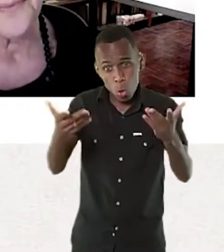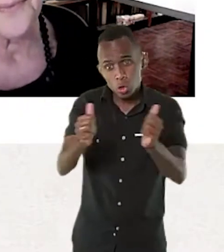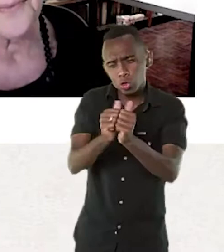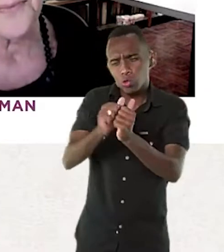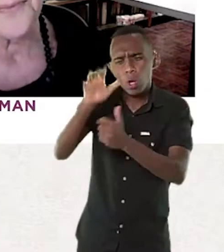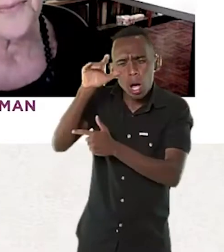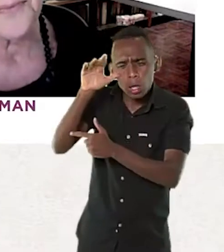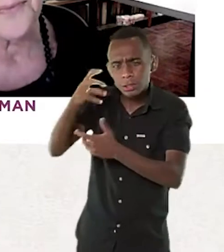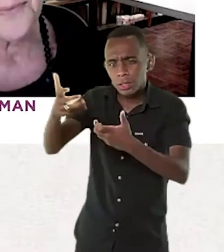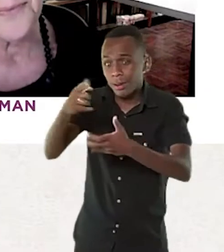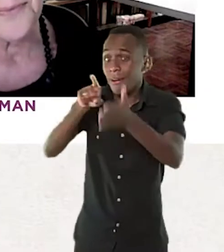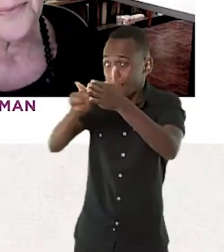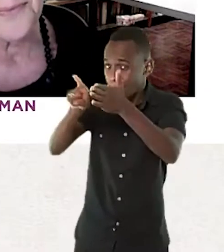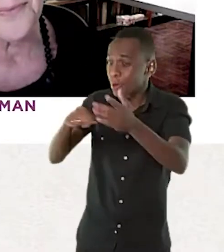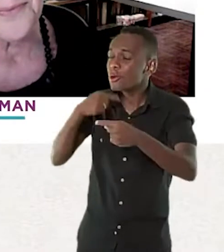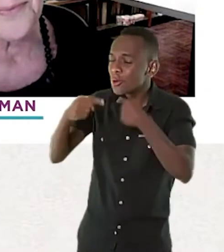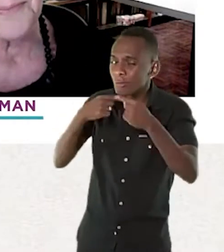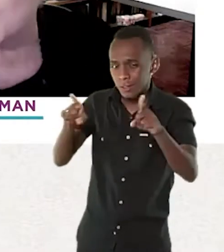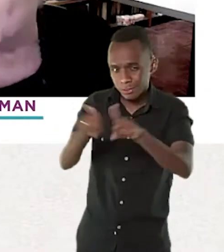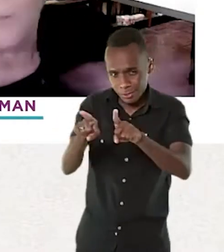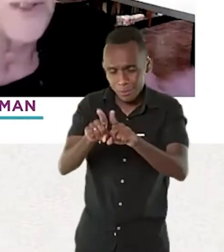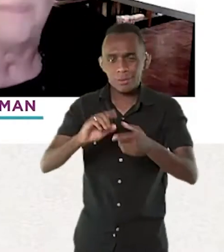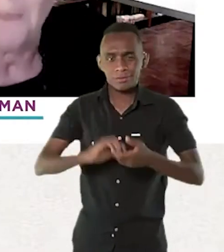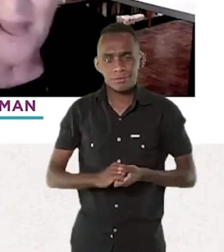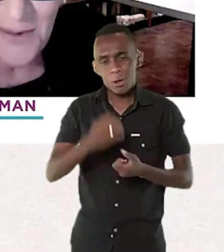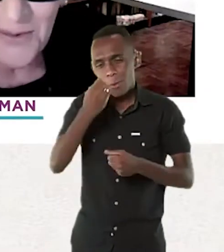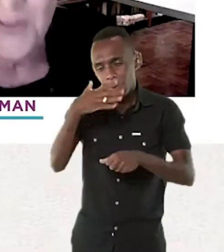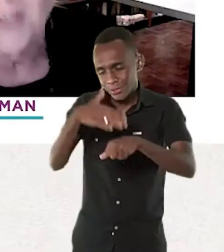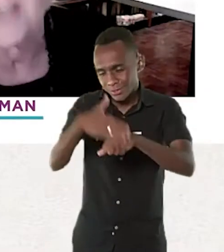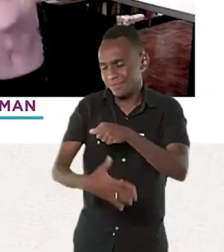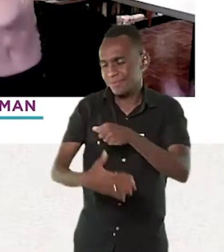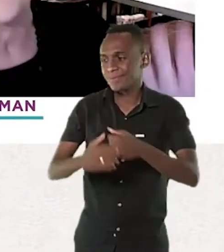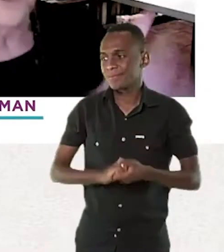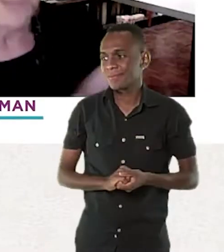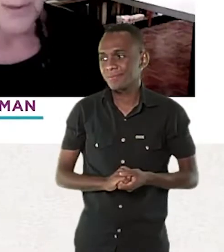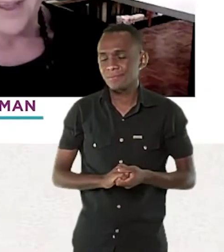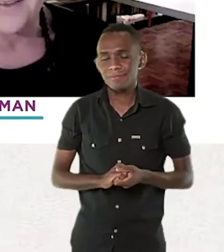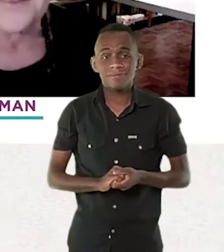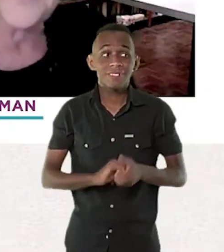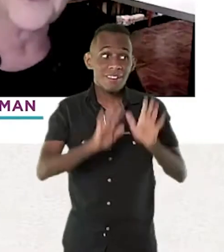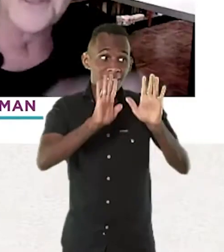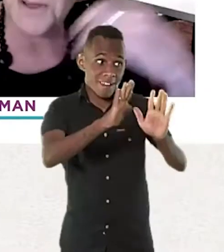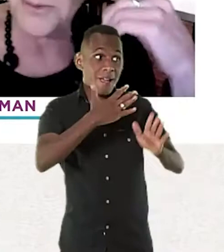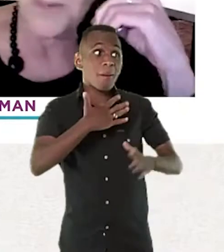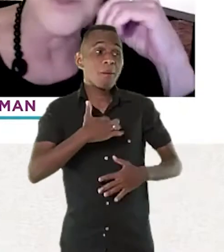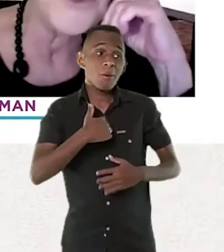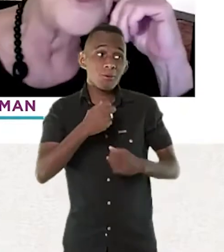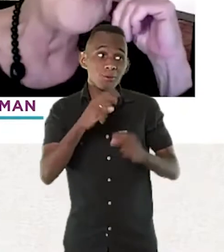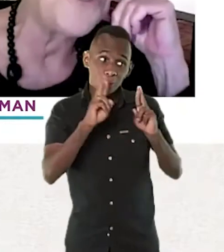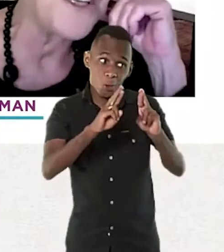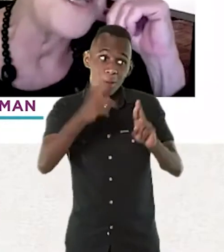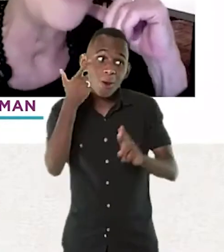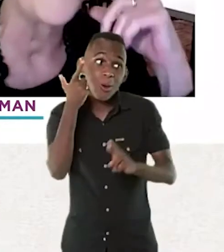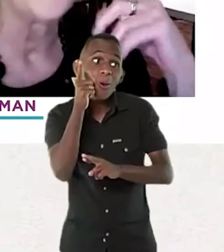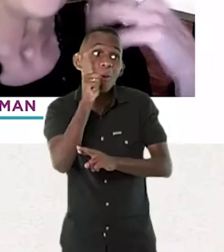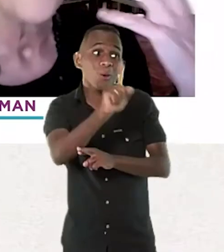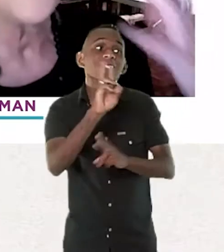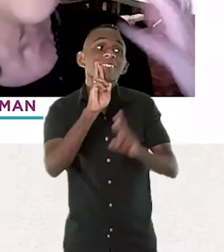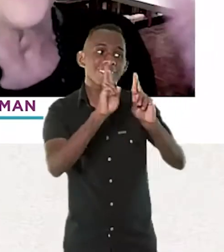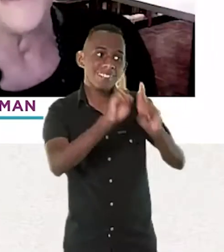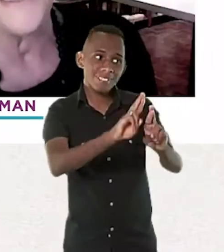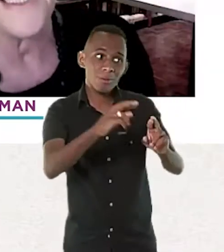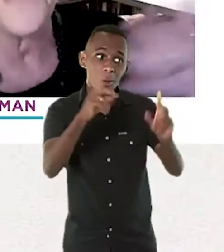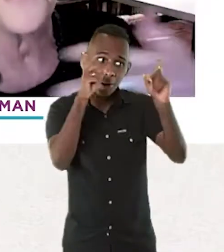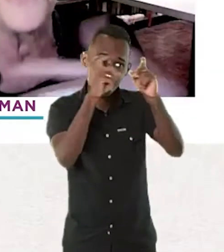vão fazer muitas perguntas. Boa noite. Bom, espero conseguir aí responder, não vamos fazer pergunta muito